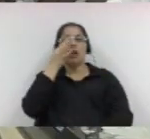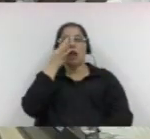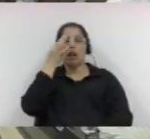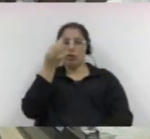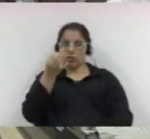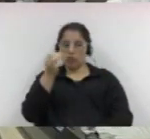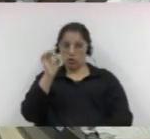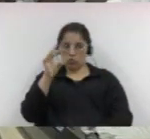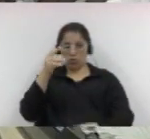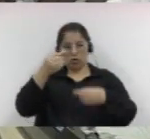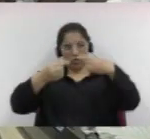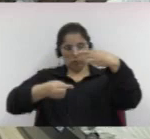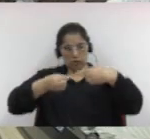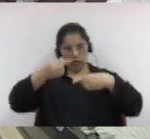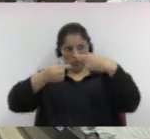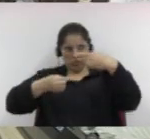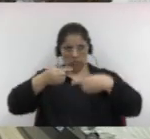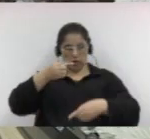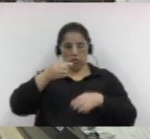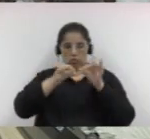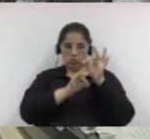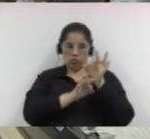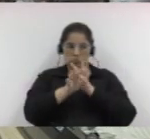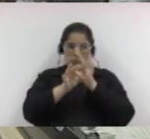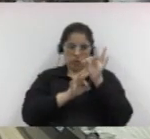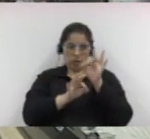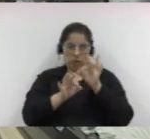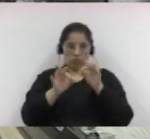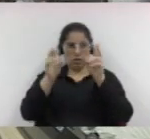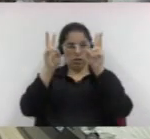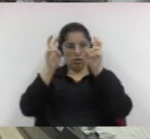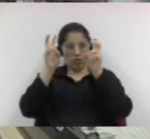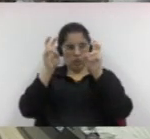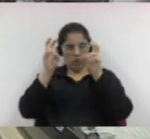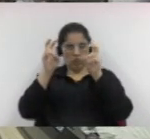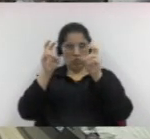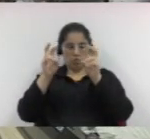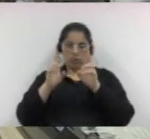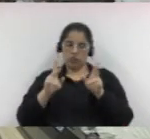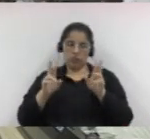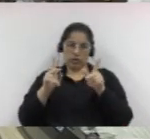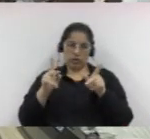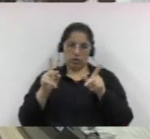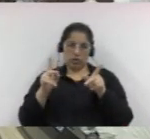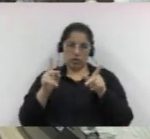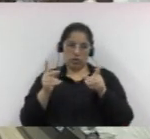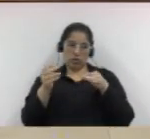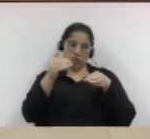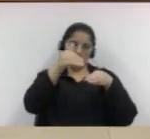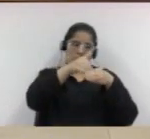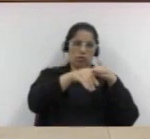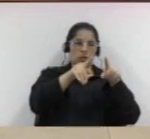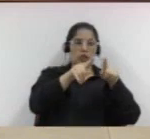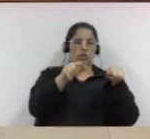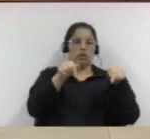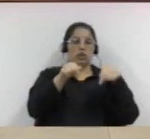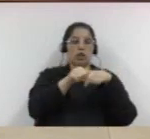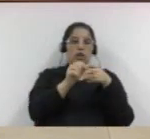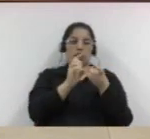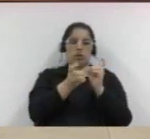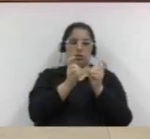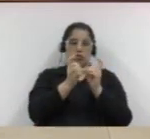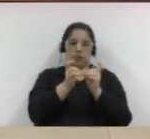projeto e qualquer assunto extra seja discutido nos bastidores da Câmara Municipal.